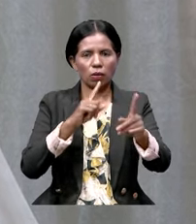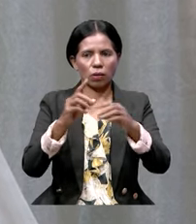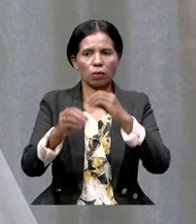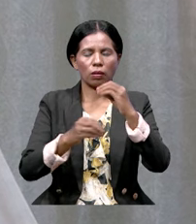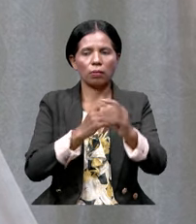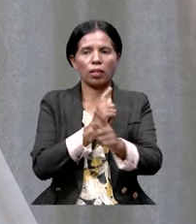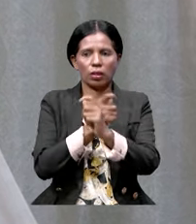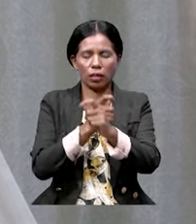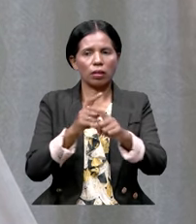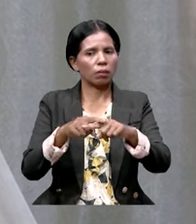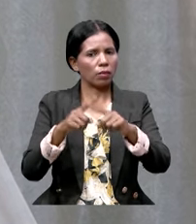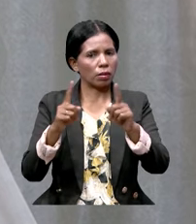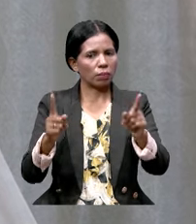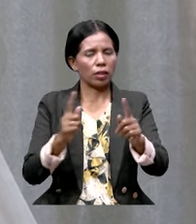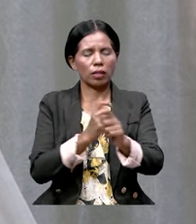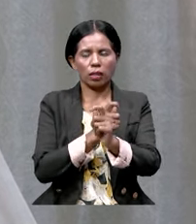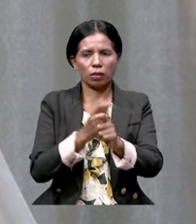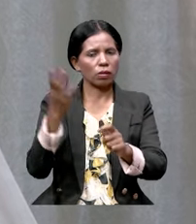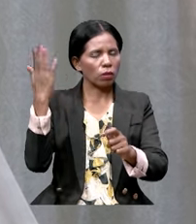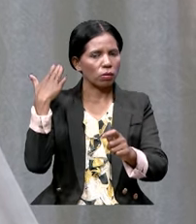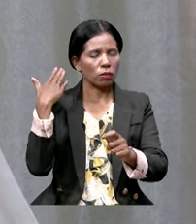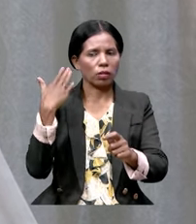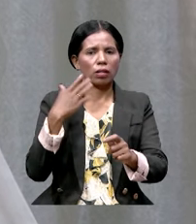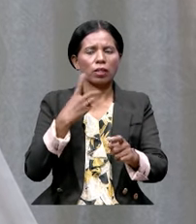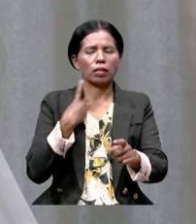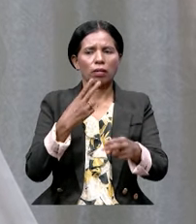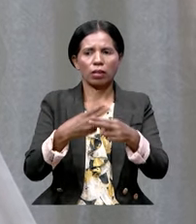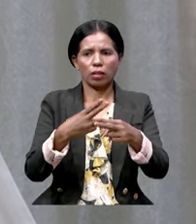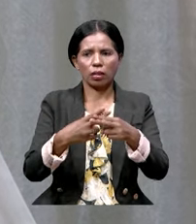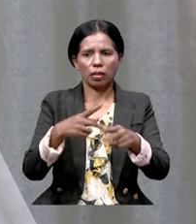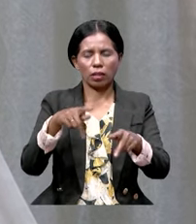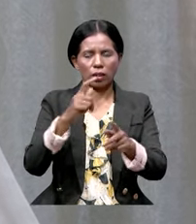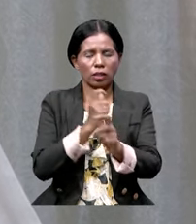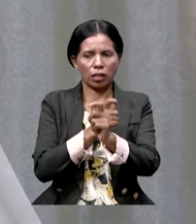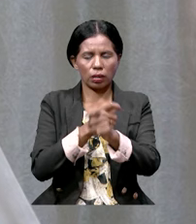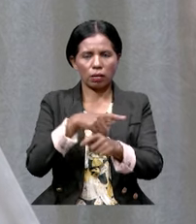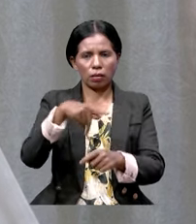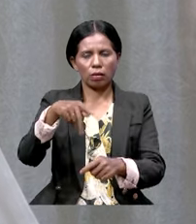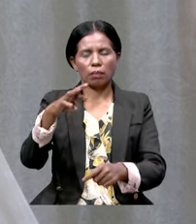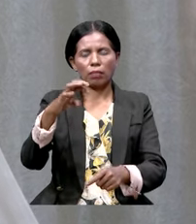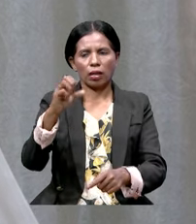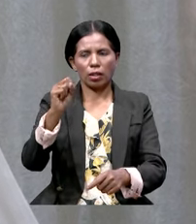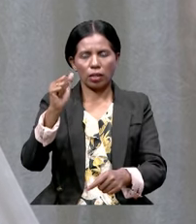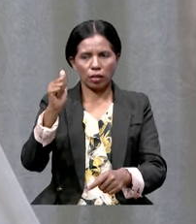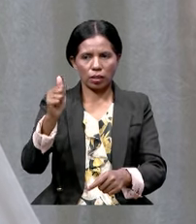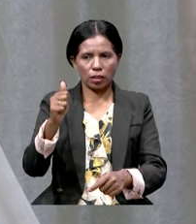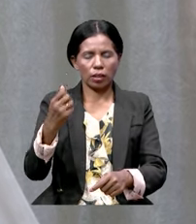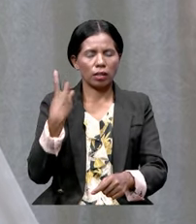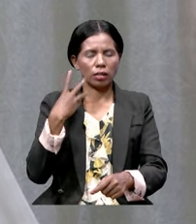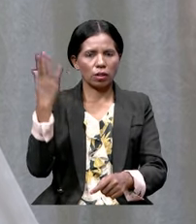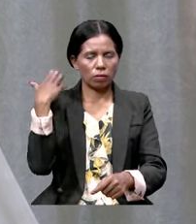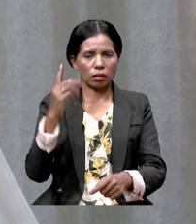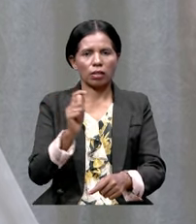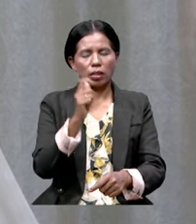tetu mai ve tetu inda uluk ne ne tabol nara tetu prasa tetu prasa ne ka tetu inda ne be